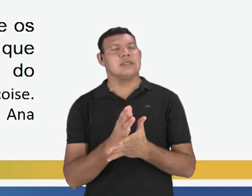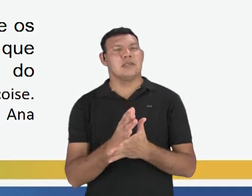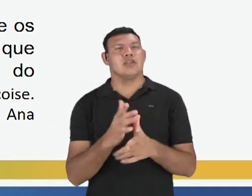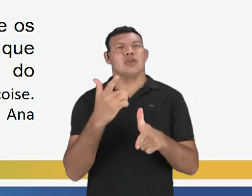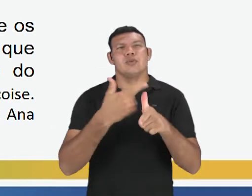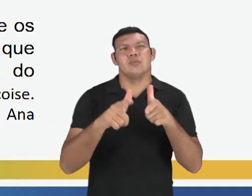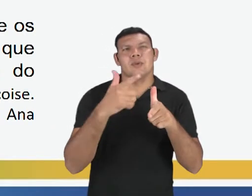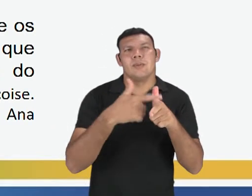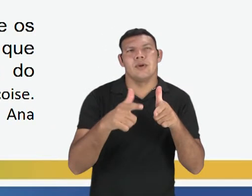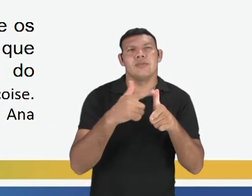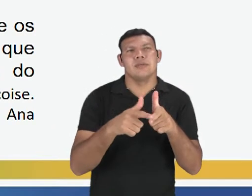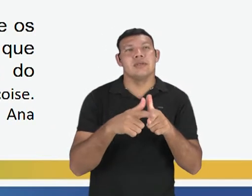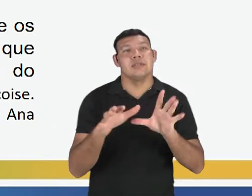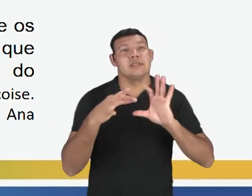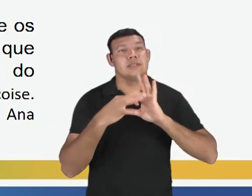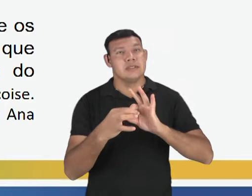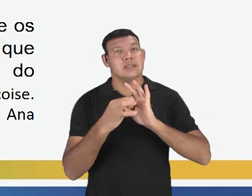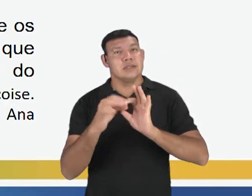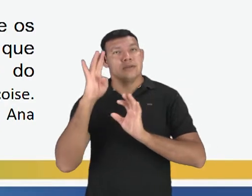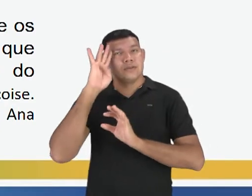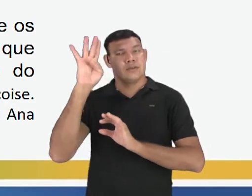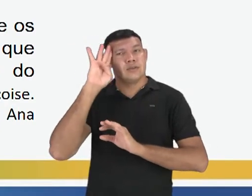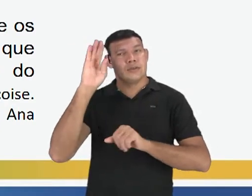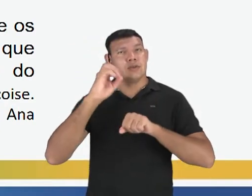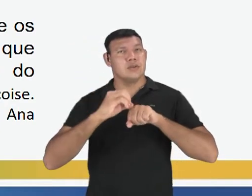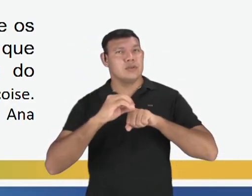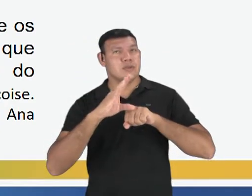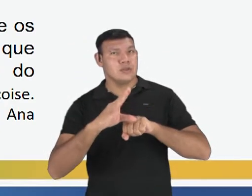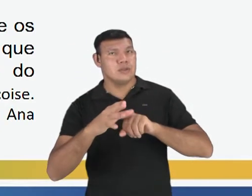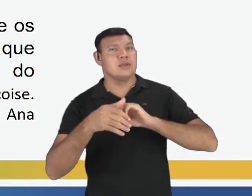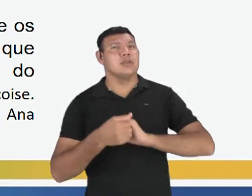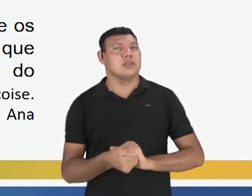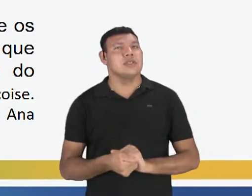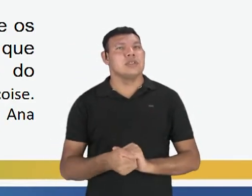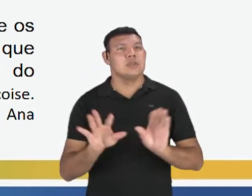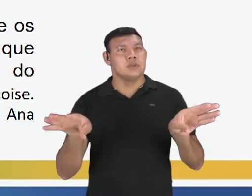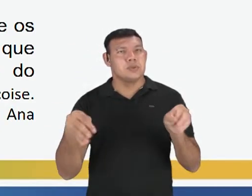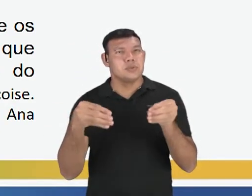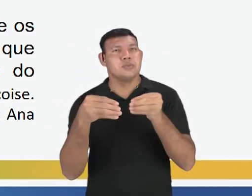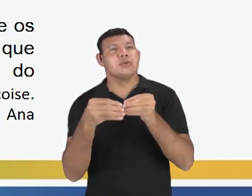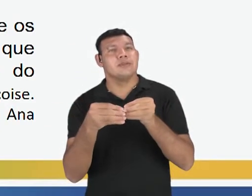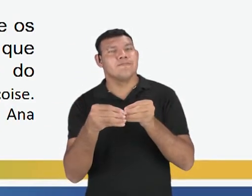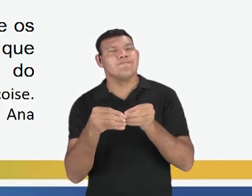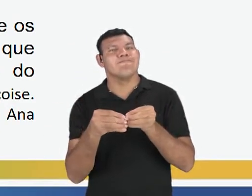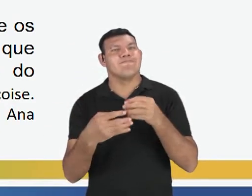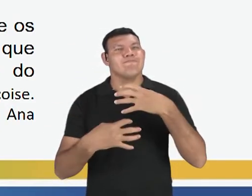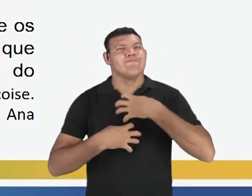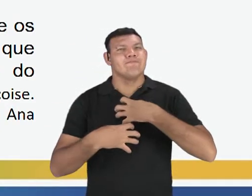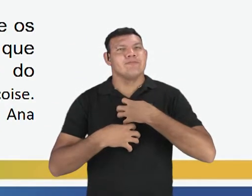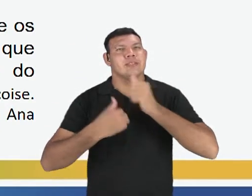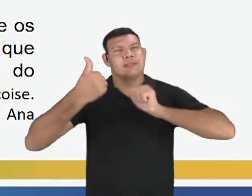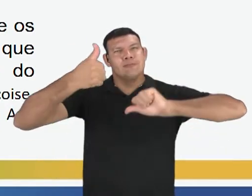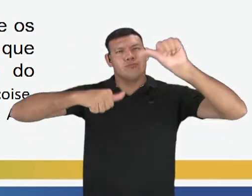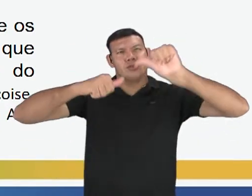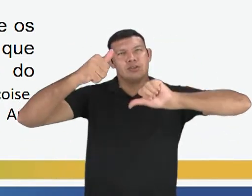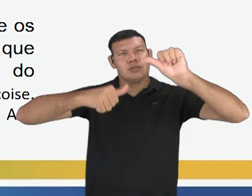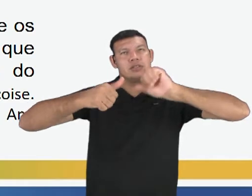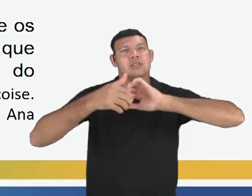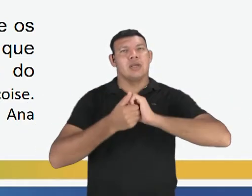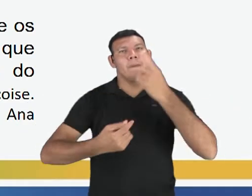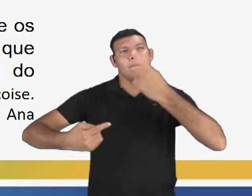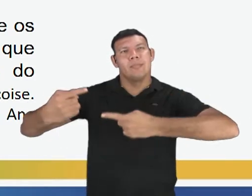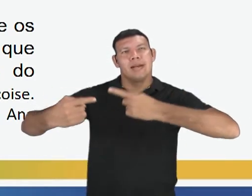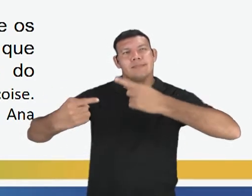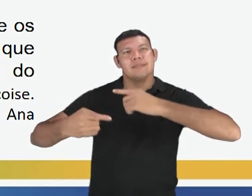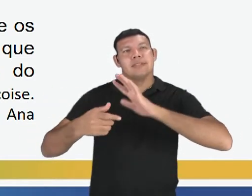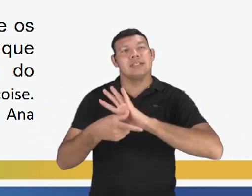pressupostos e debates preliminares levados para fomentar a base para uma teoria do conhecimento, bem como a